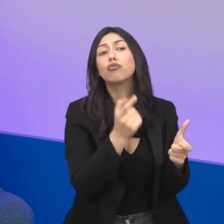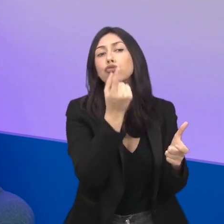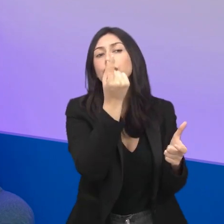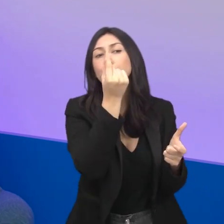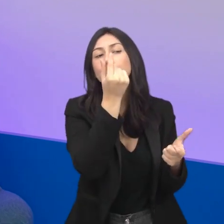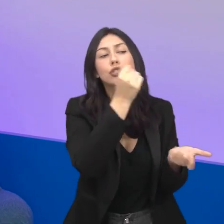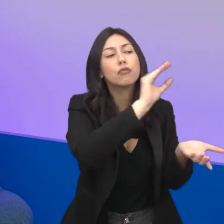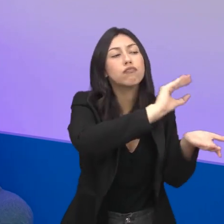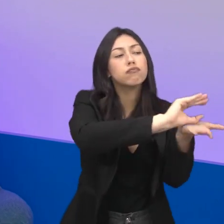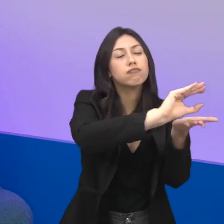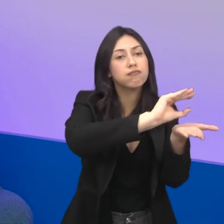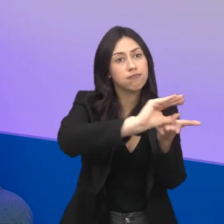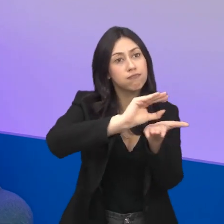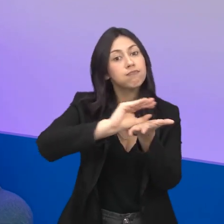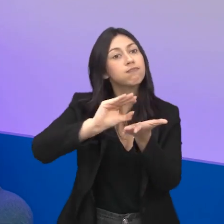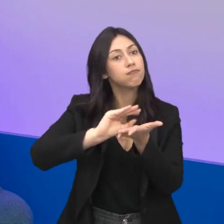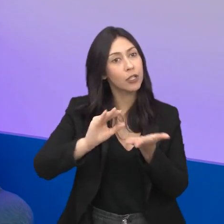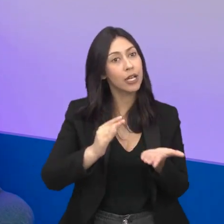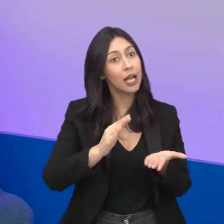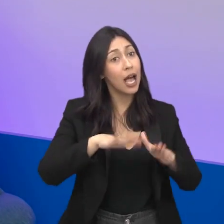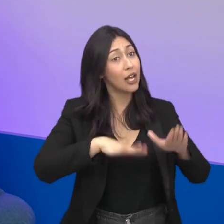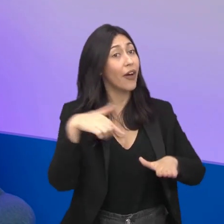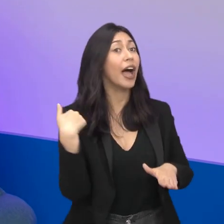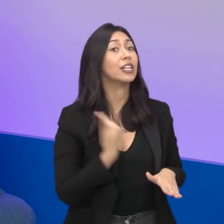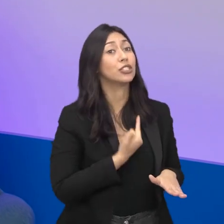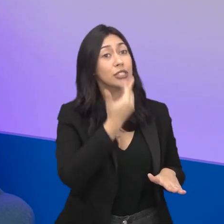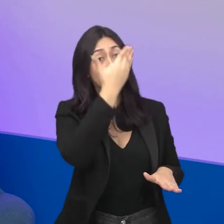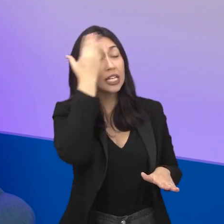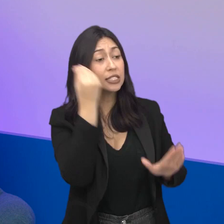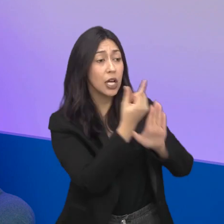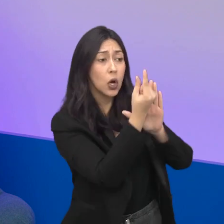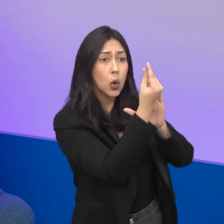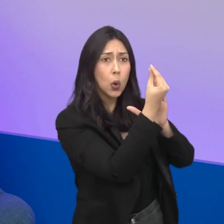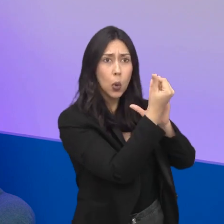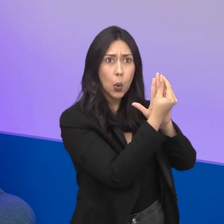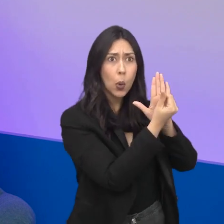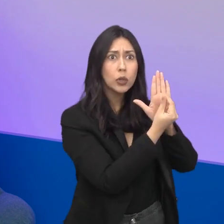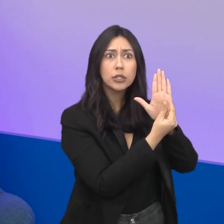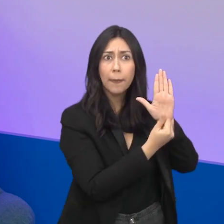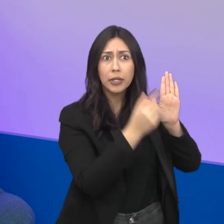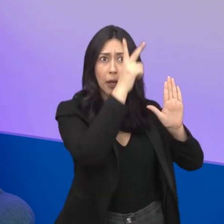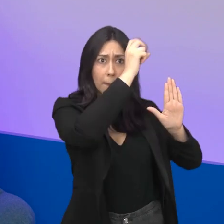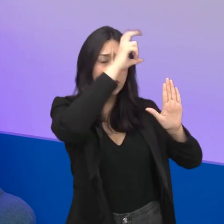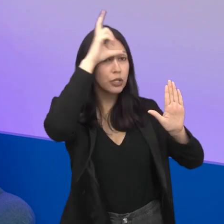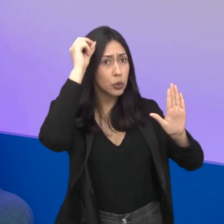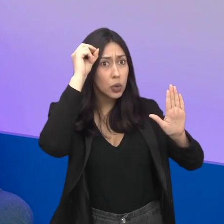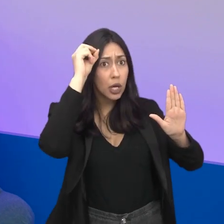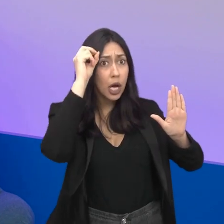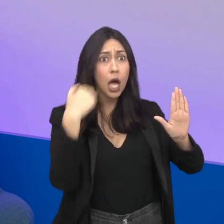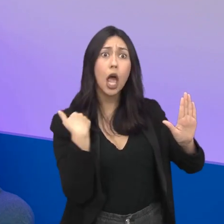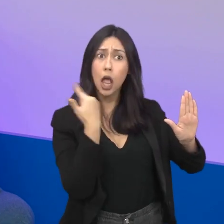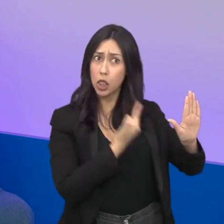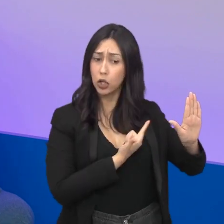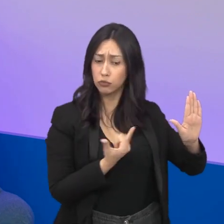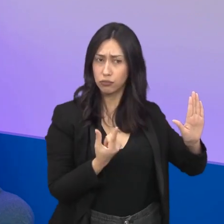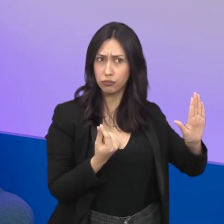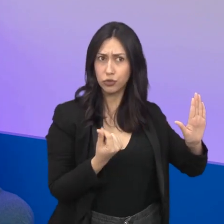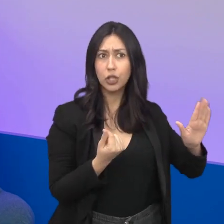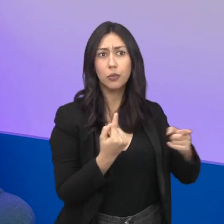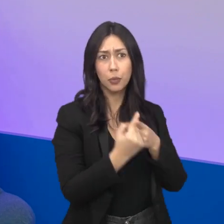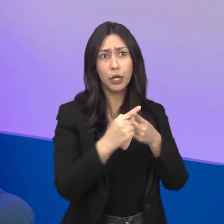aplicado o dinheiro do cidadão, né? De vez em quando a gente esquece que o orçamento público é dinheiro do pagador de